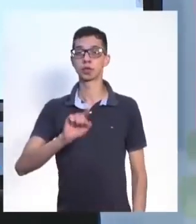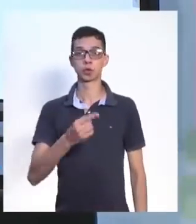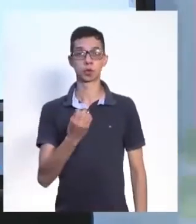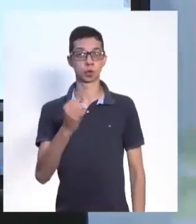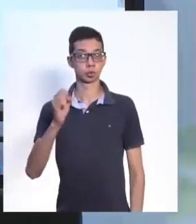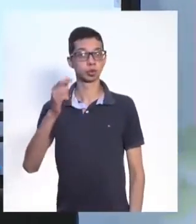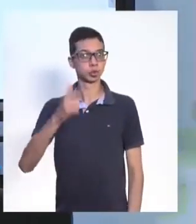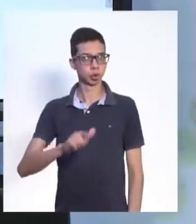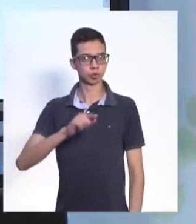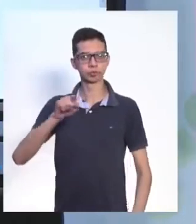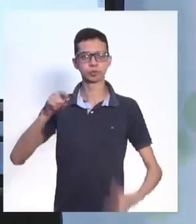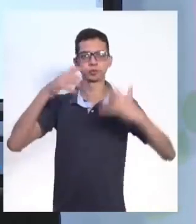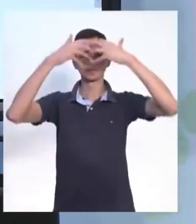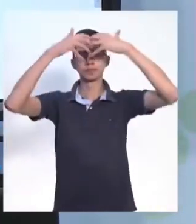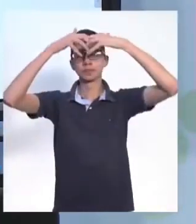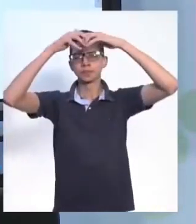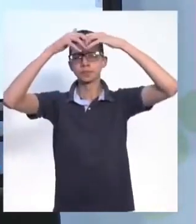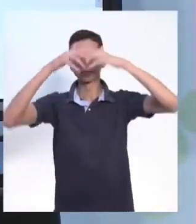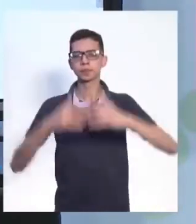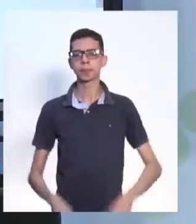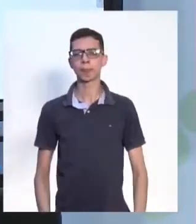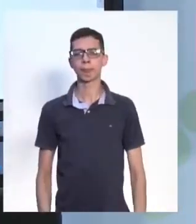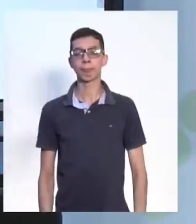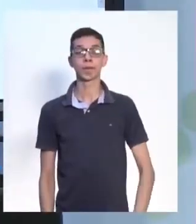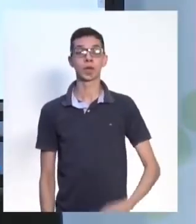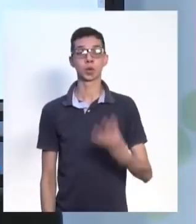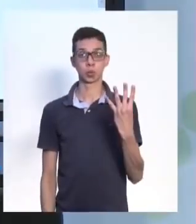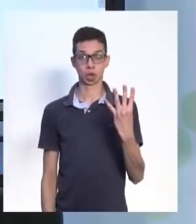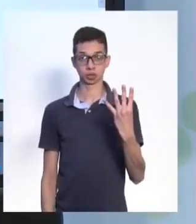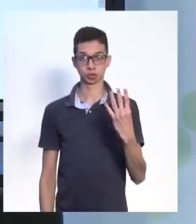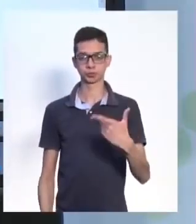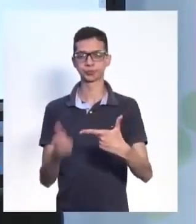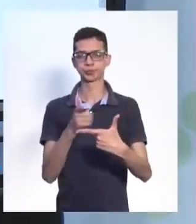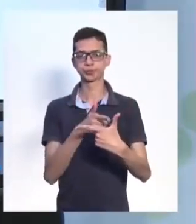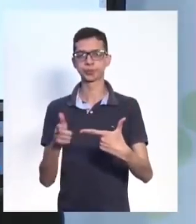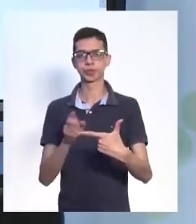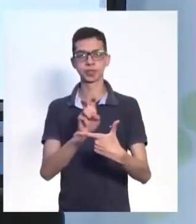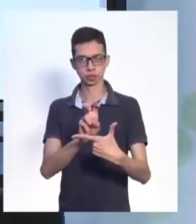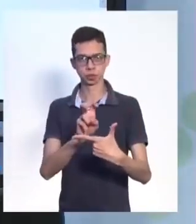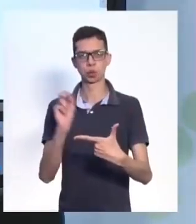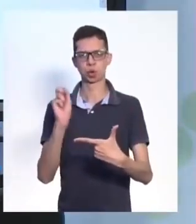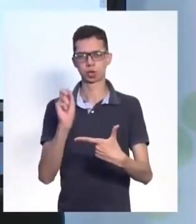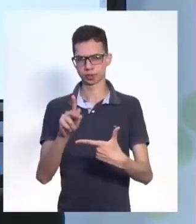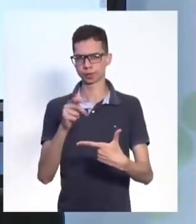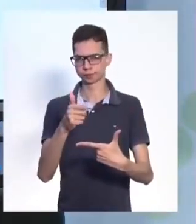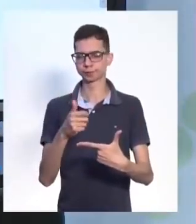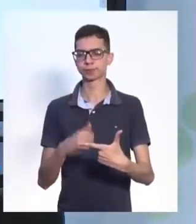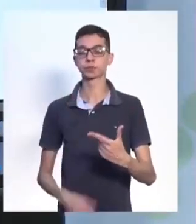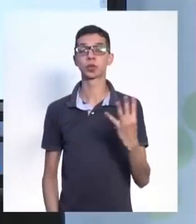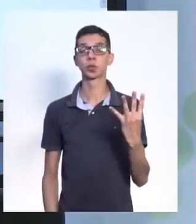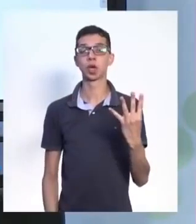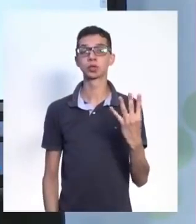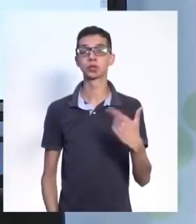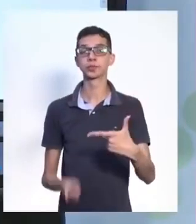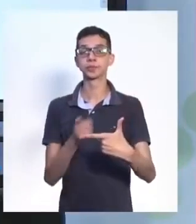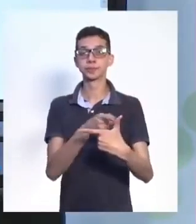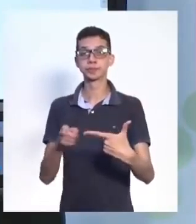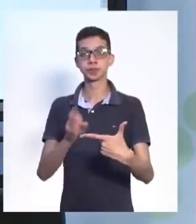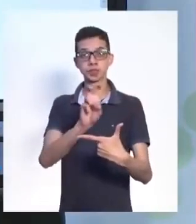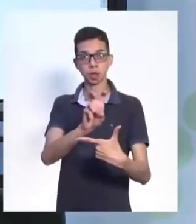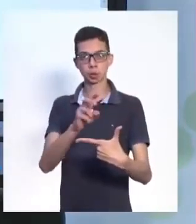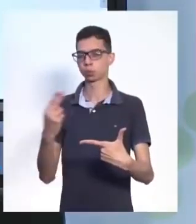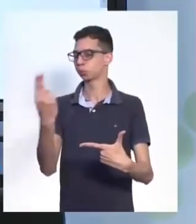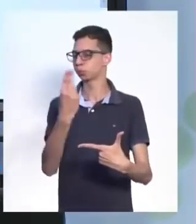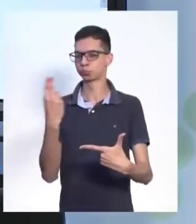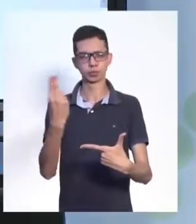ideia. 4 que divide o 5. Beleza? Sim. O 4 não consegue dividir o 5, né?